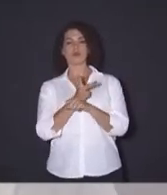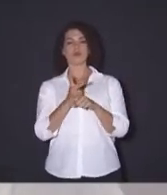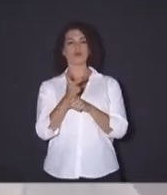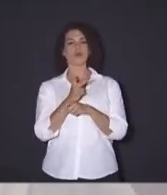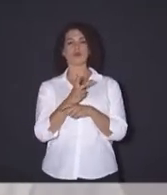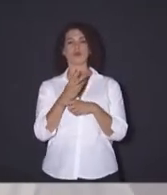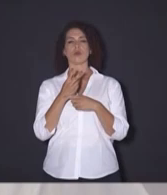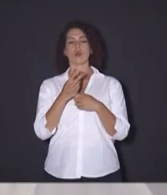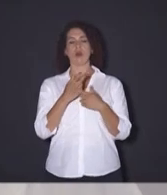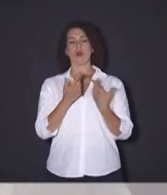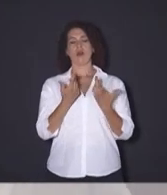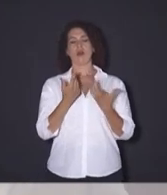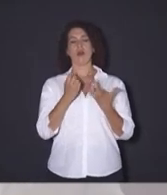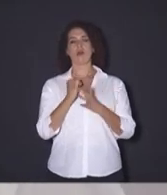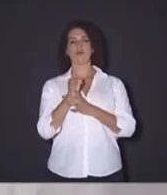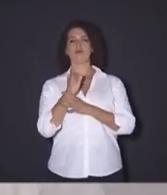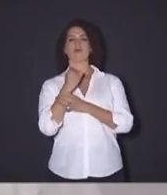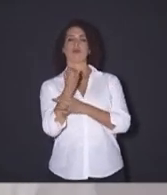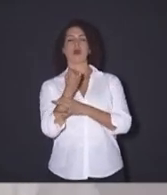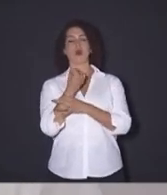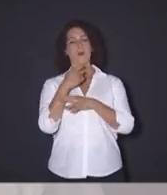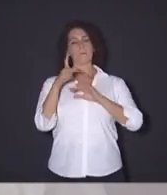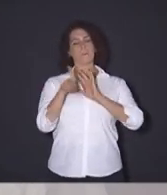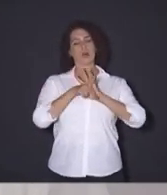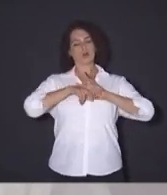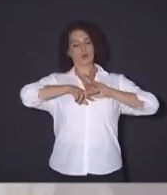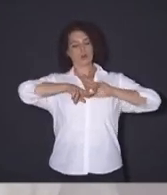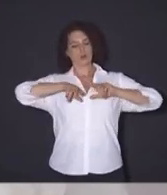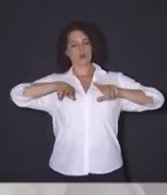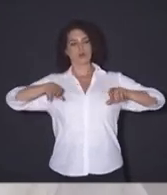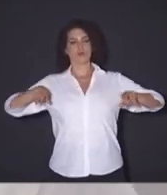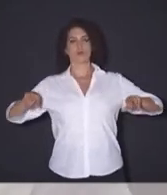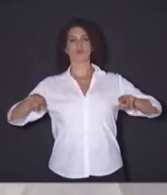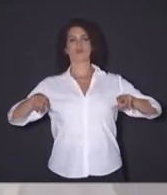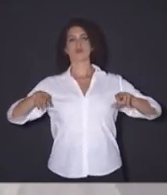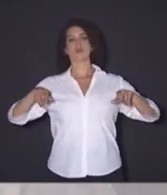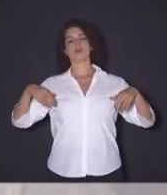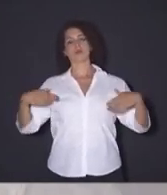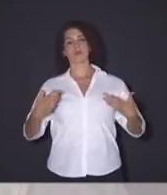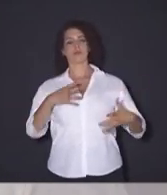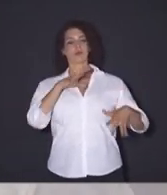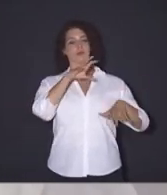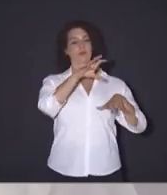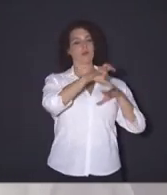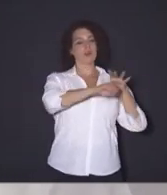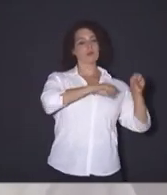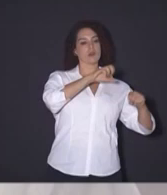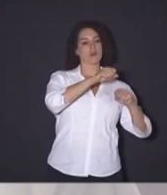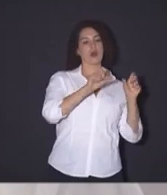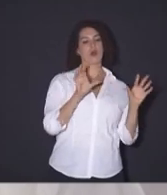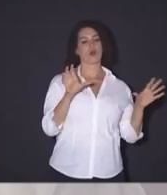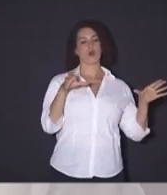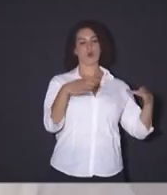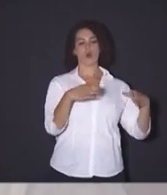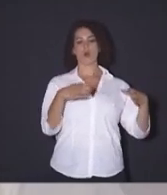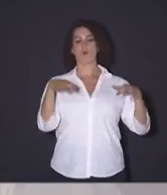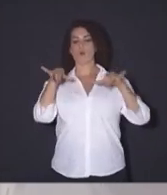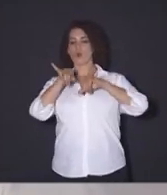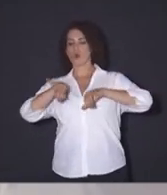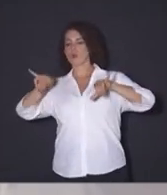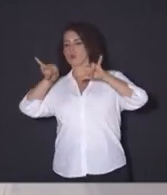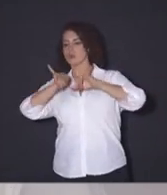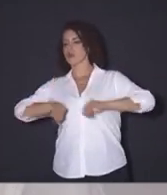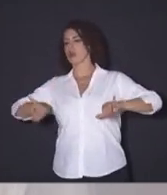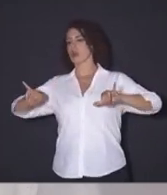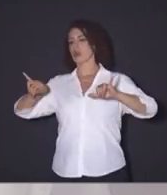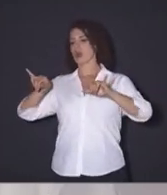sustentabilidade diz da maior diversidade possível desde arrecadação coletiva desde a publicidade desde as